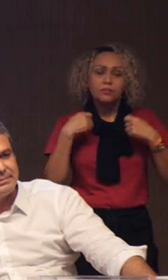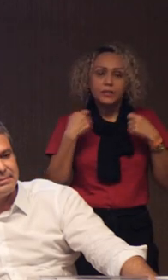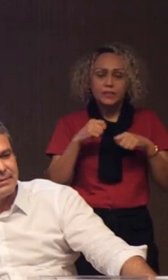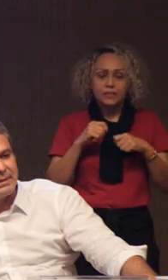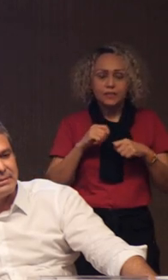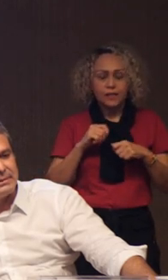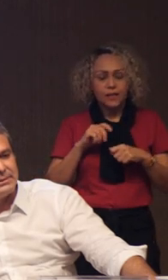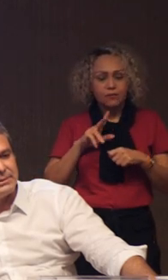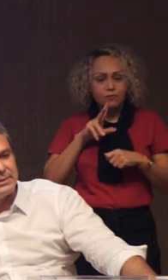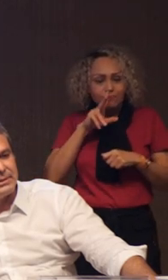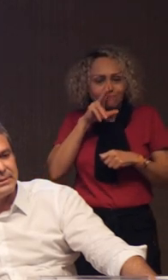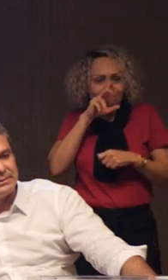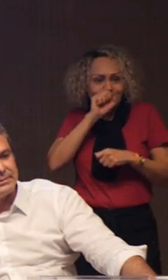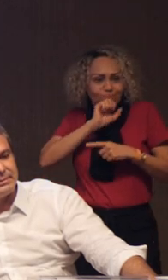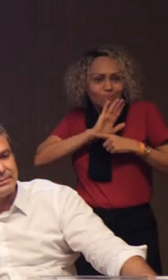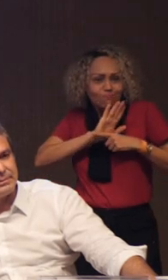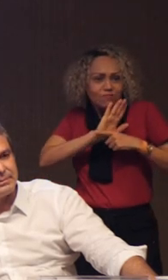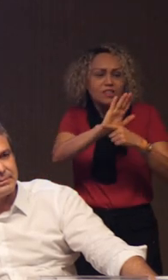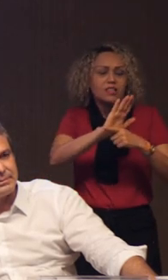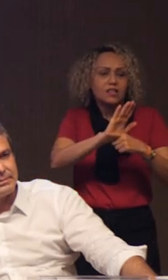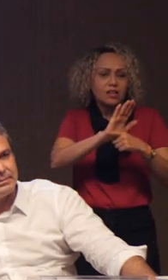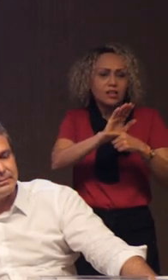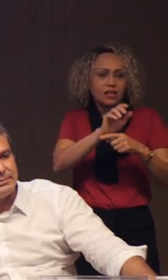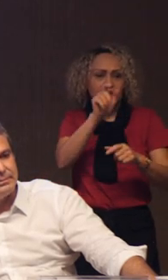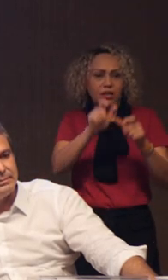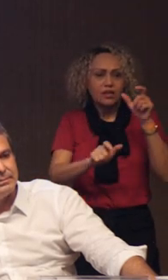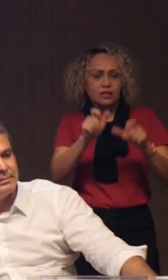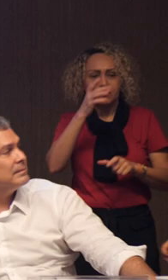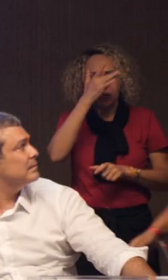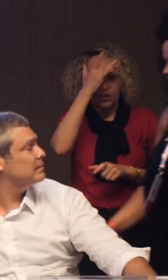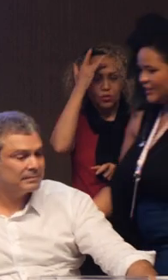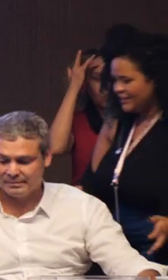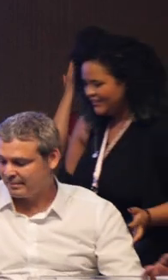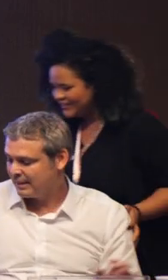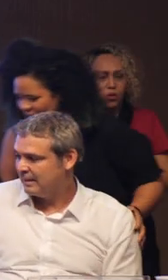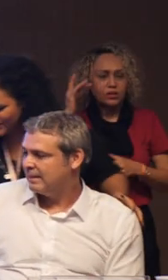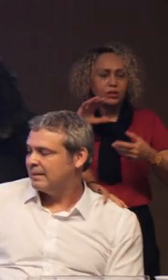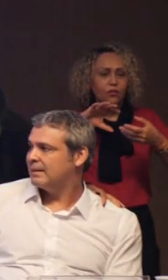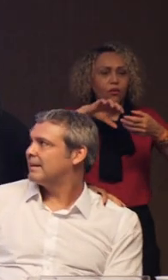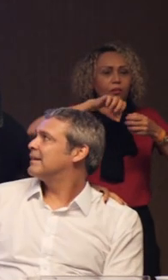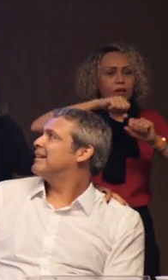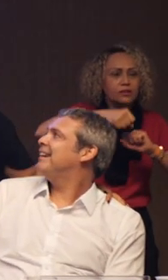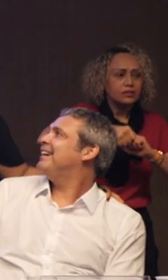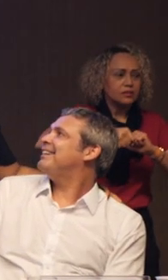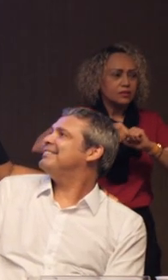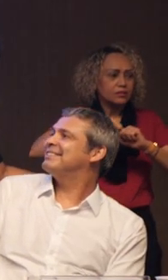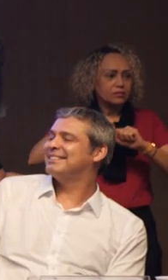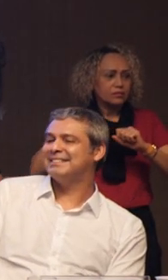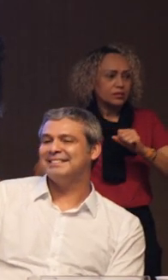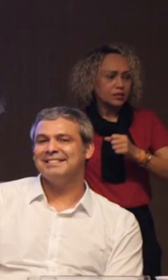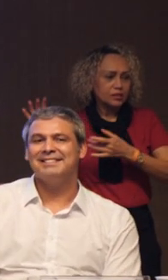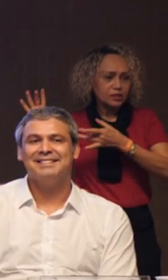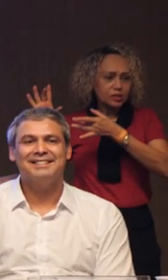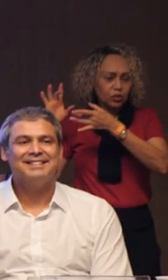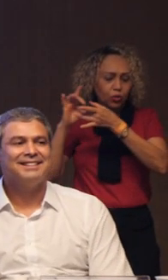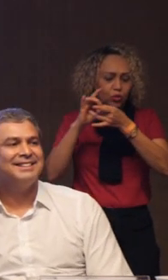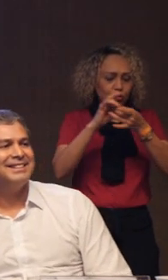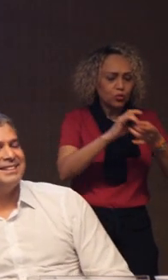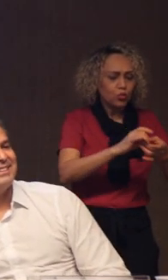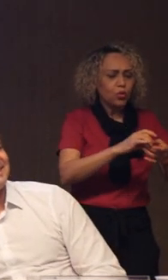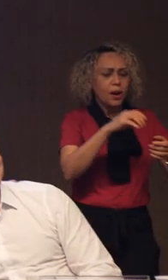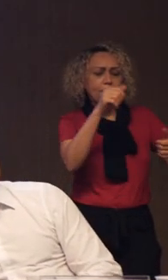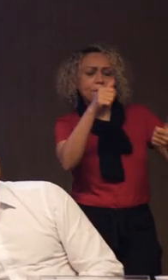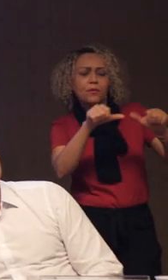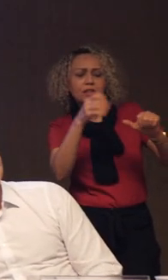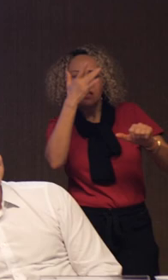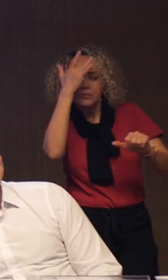as pessoas com as questões de formação, de compreensão da conjuntura política, para que as pessoas entendessem o seu potencial,